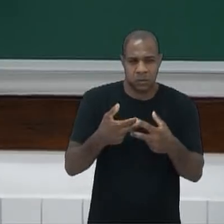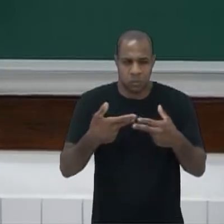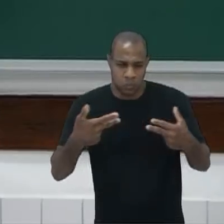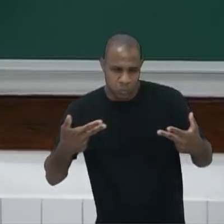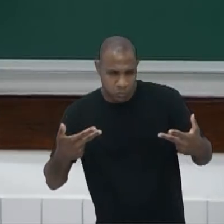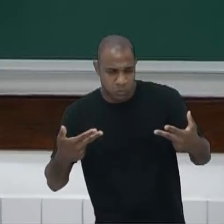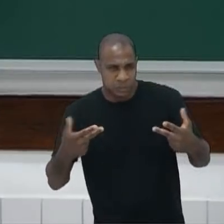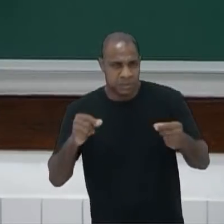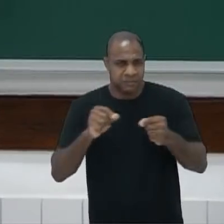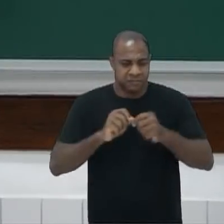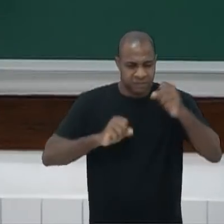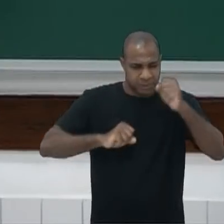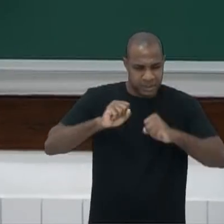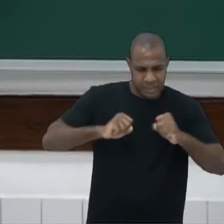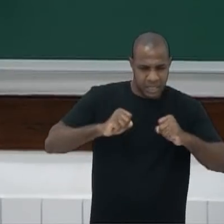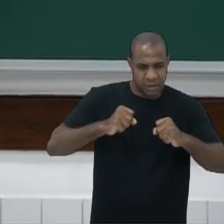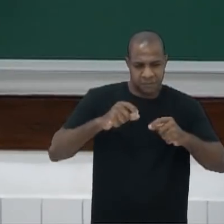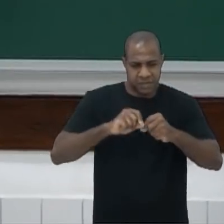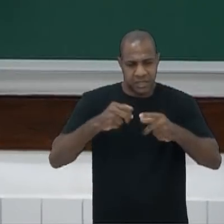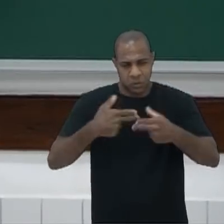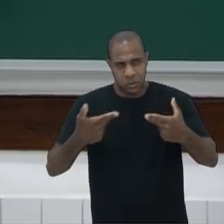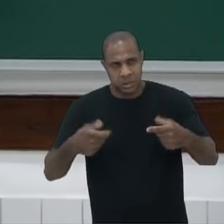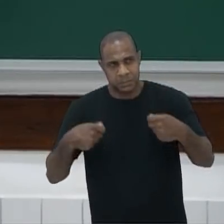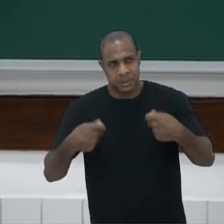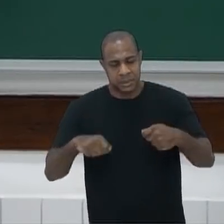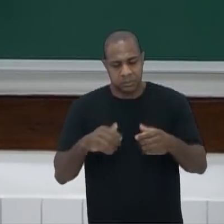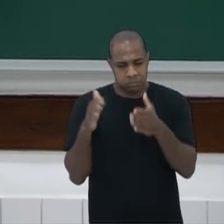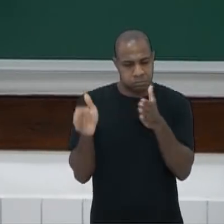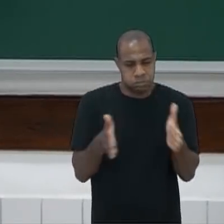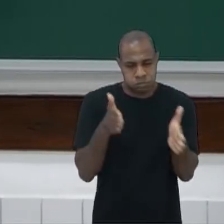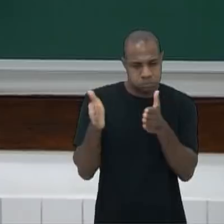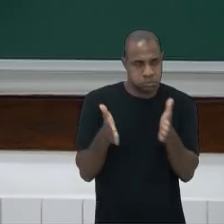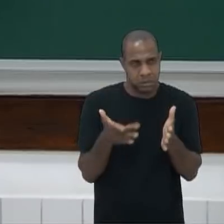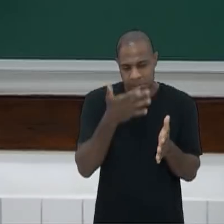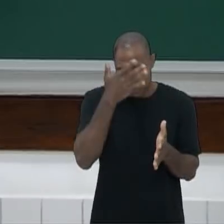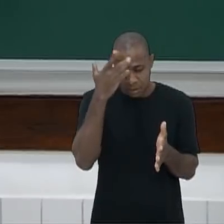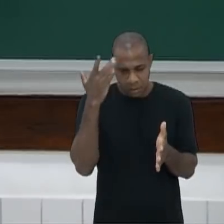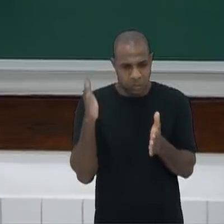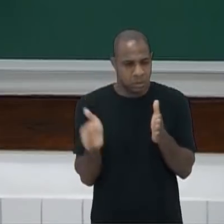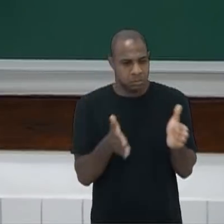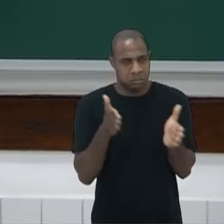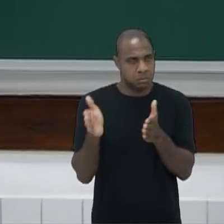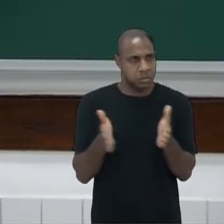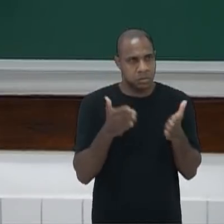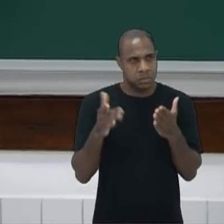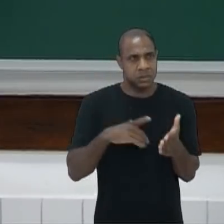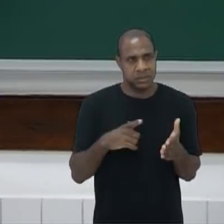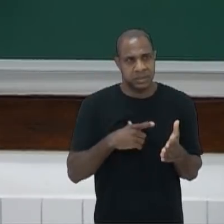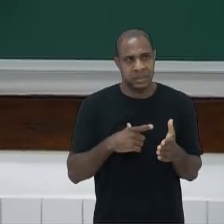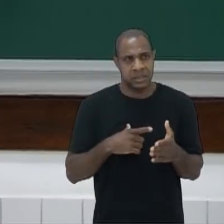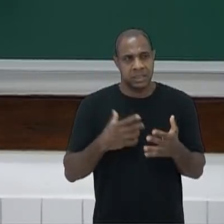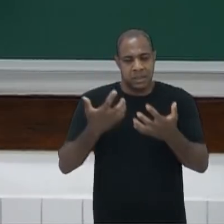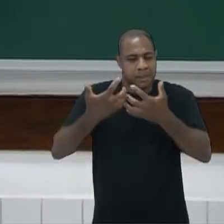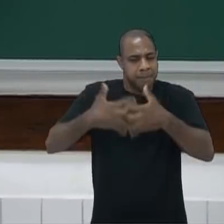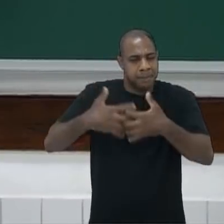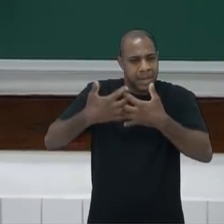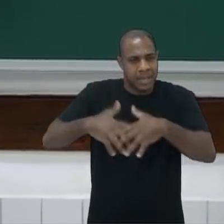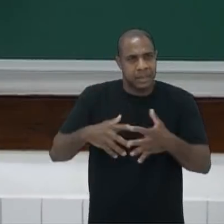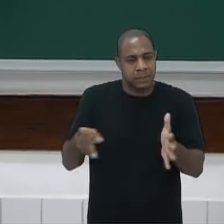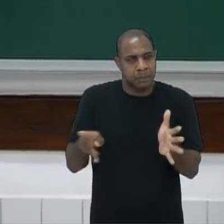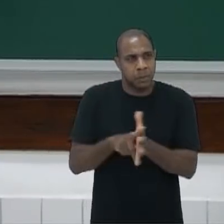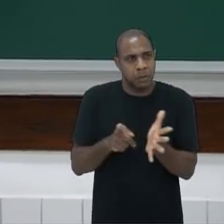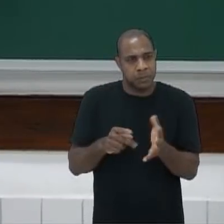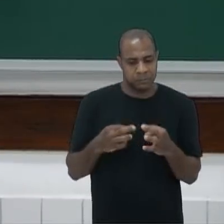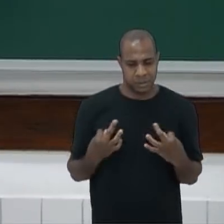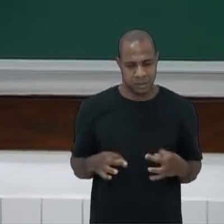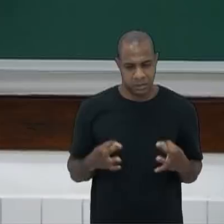coisa, para fabricar alguma coisa, eu tenho uma linha de produção. Ali eu posso ter robôs, eu posso ter equipamentos automatizados